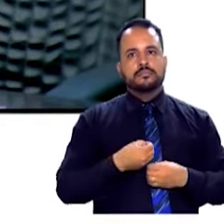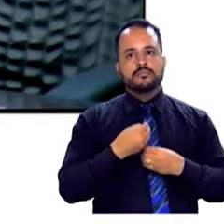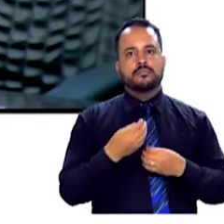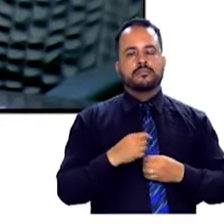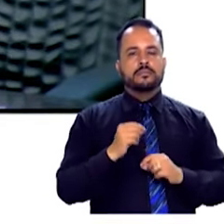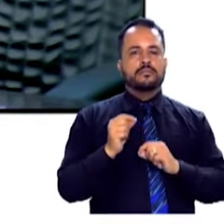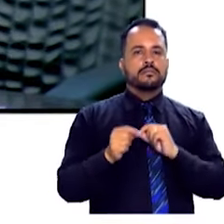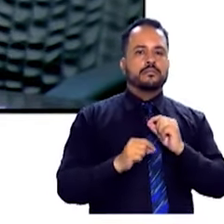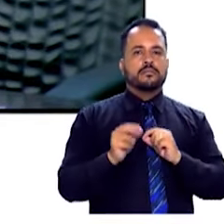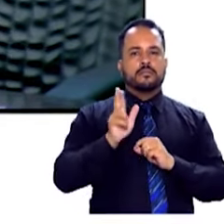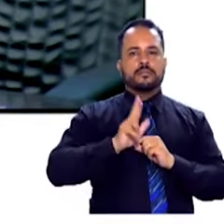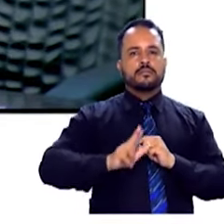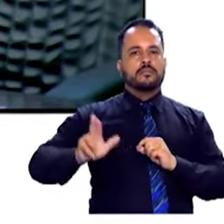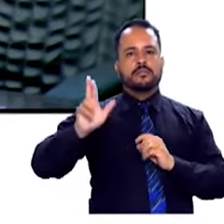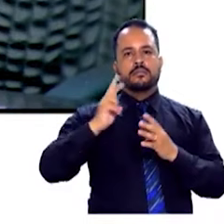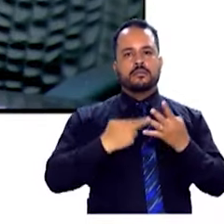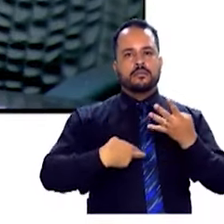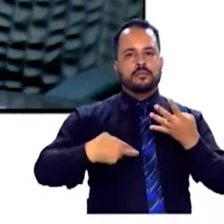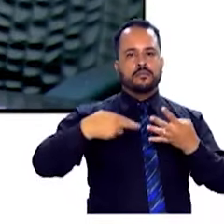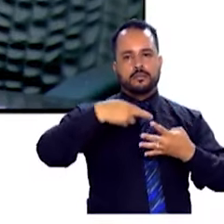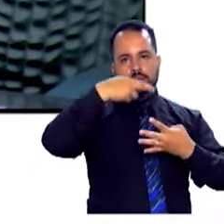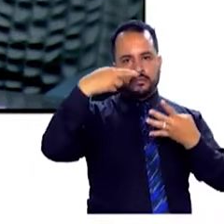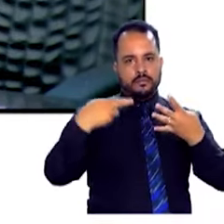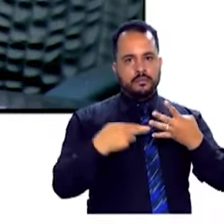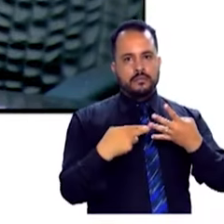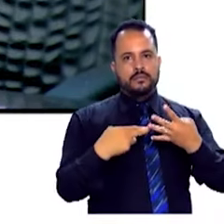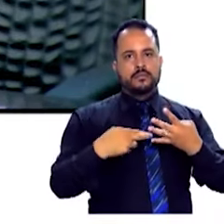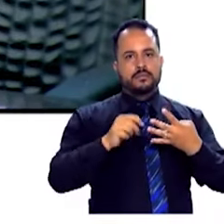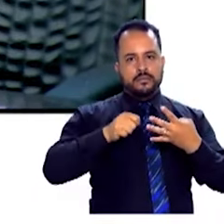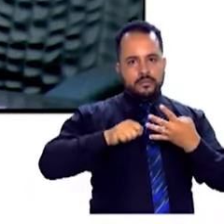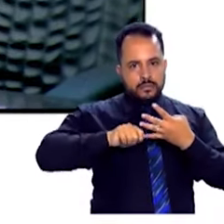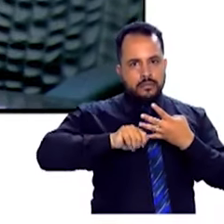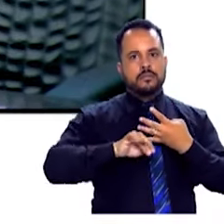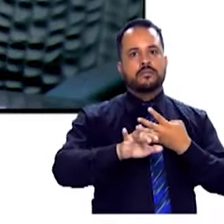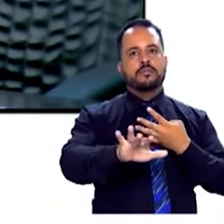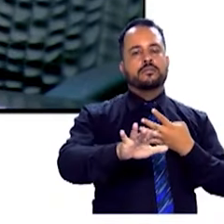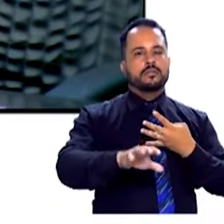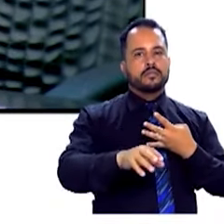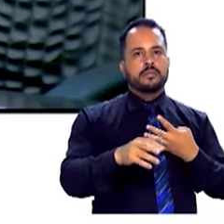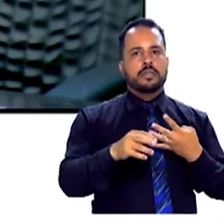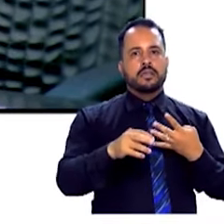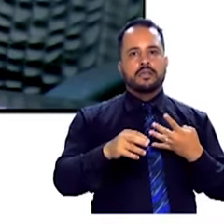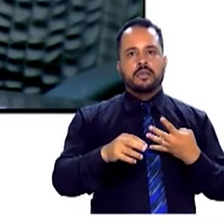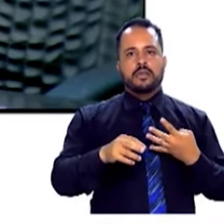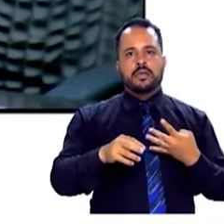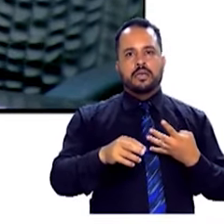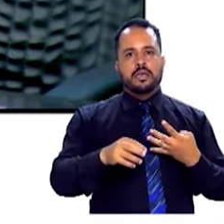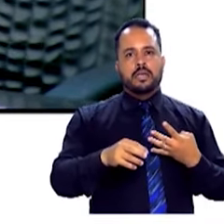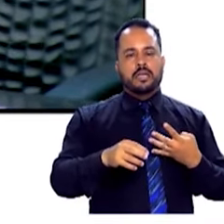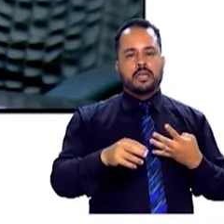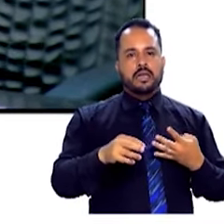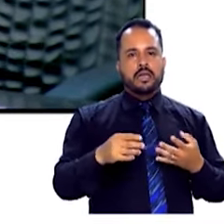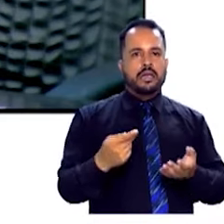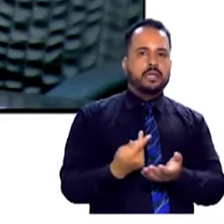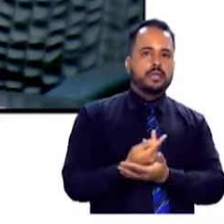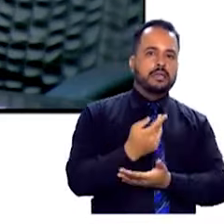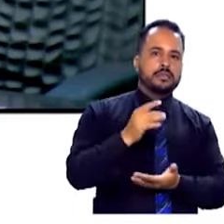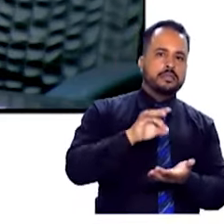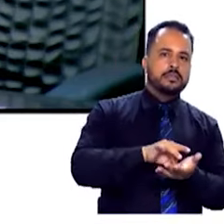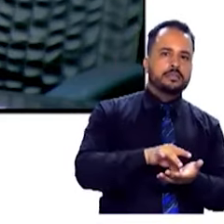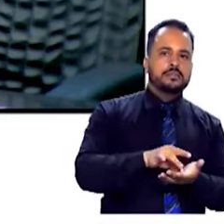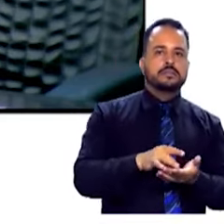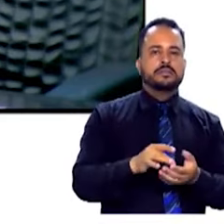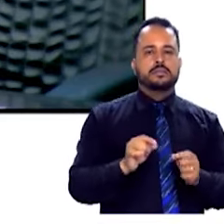da repercussão geral como um filtro de decisões limitadas ao caso concreto eh com um mecanismo que já foi utilizado já foi